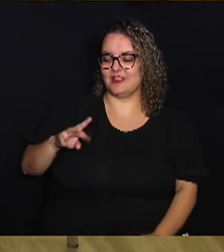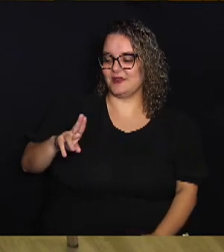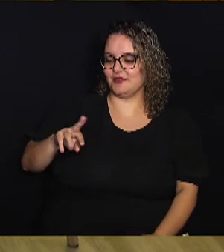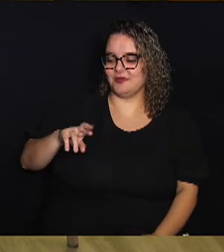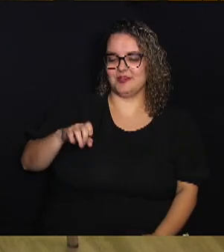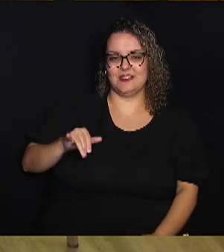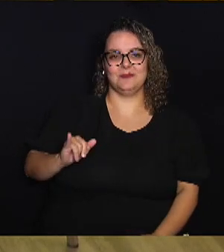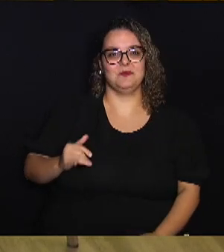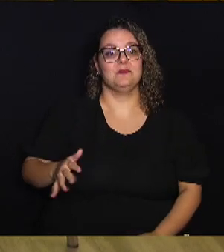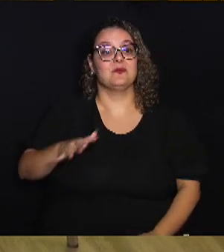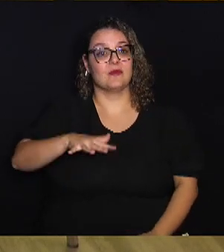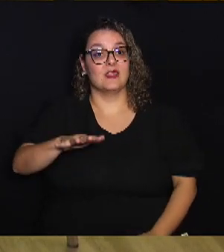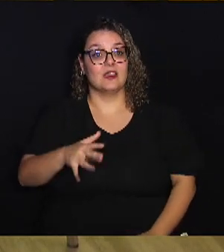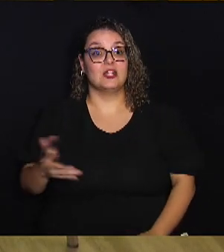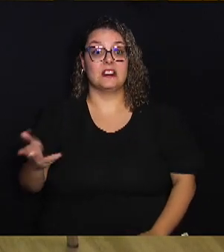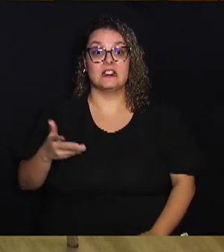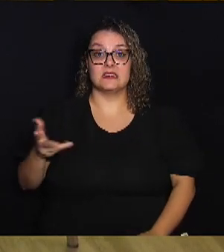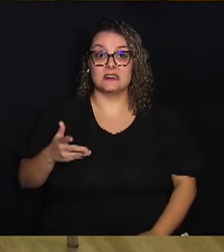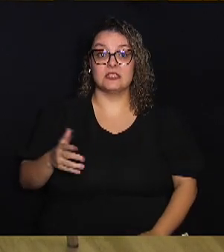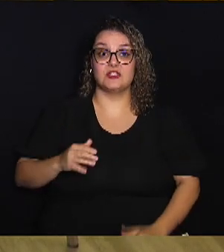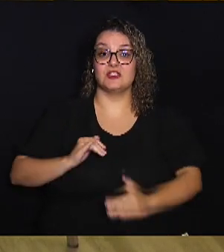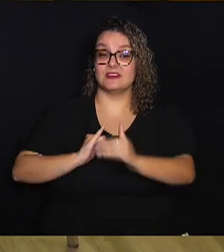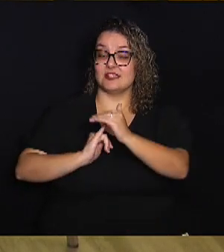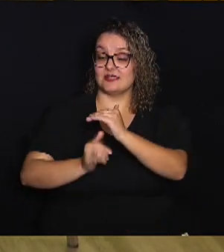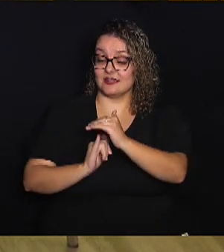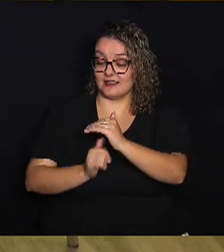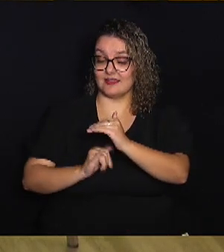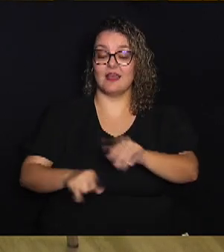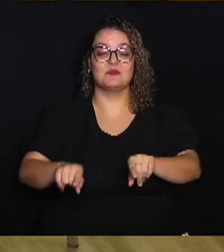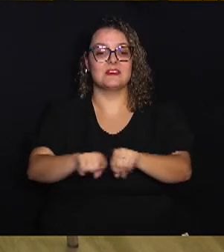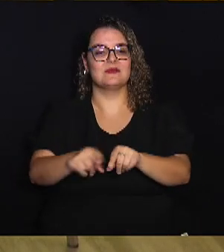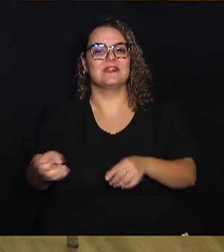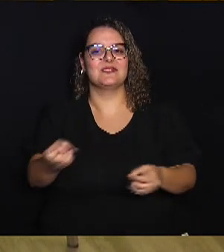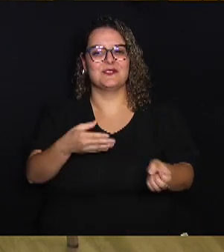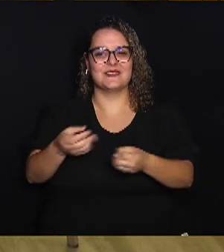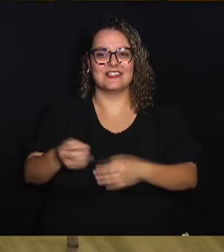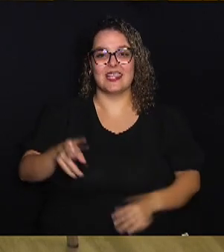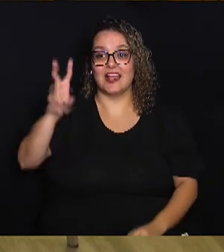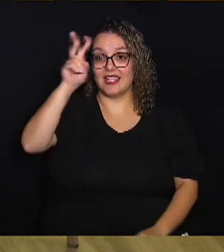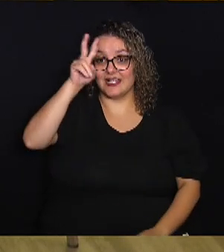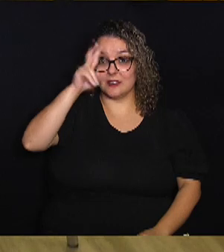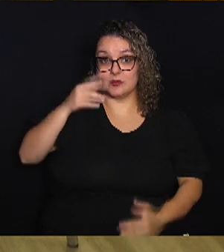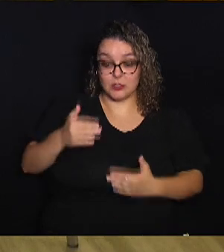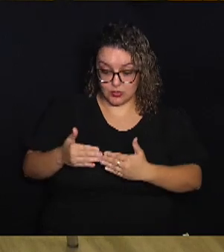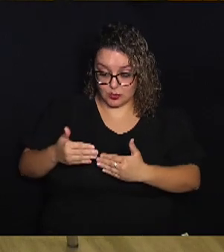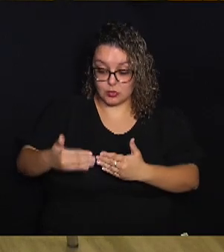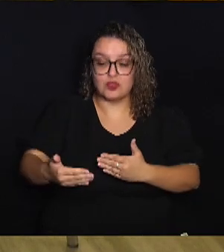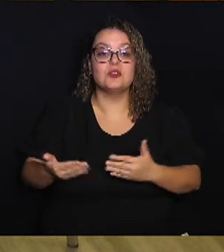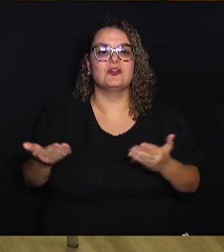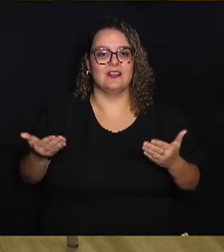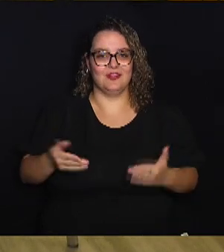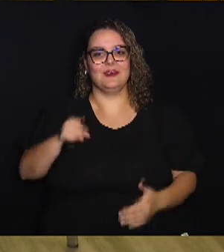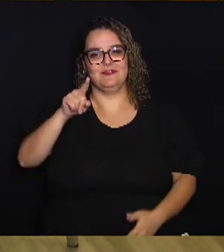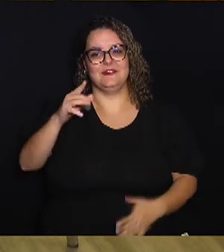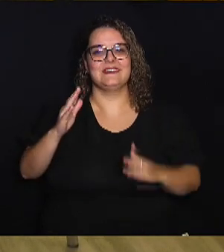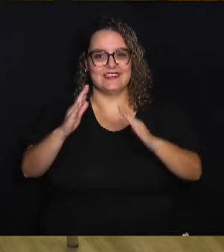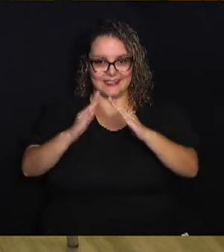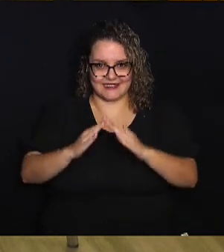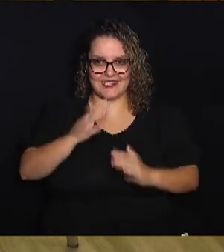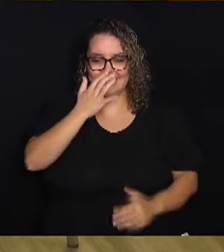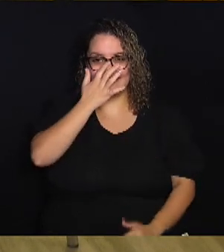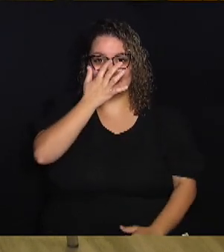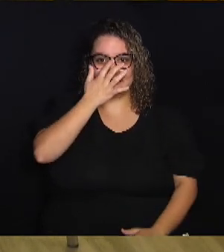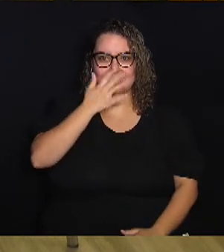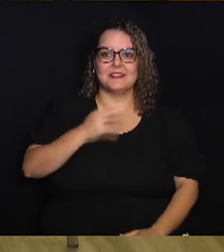atua na aceleração de startups e inovação. Lembrando que a partir de agora, você que está em casa, olha,